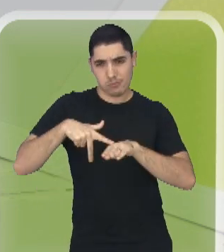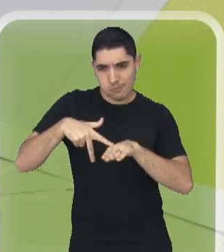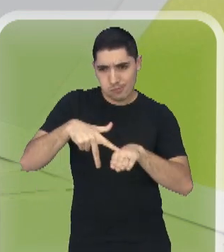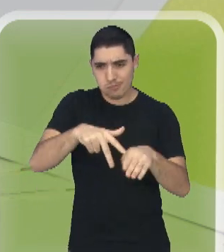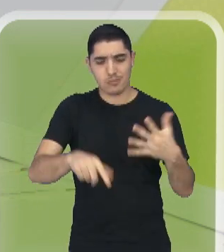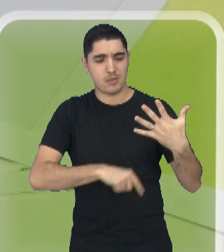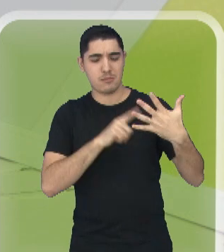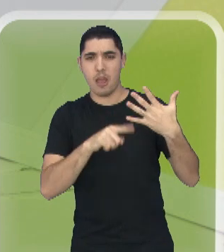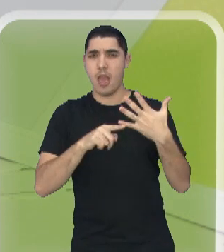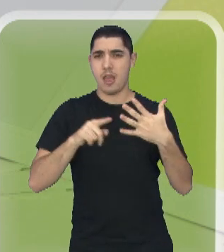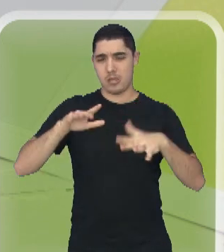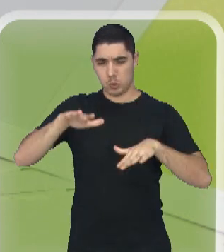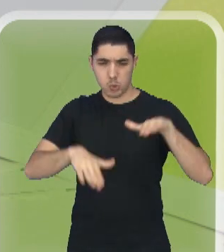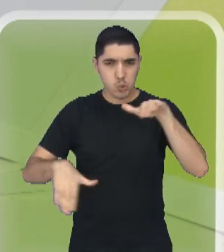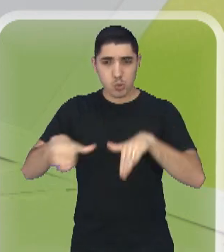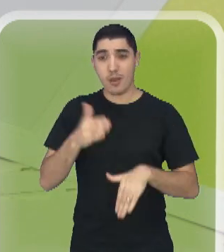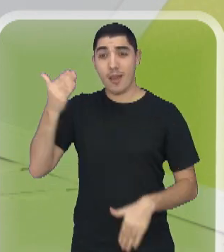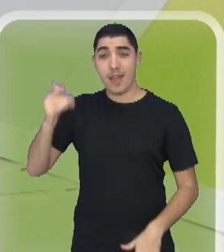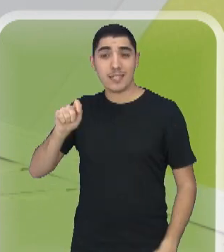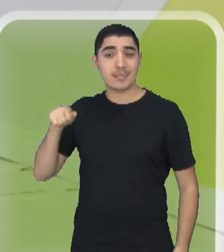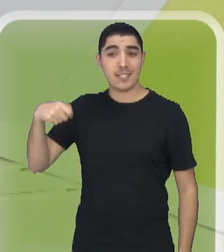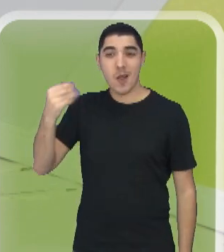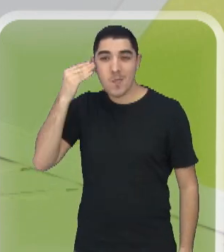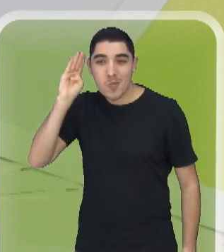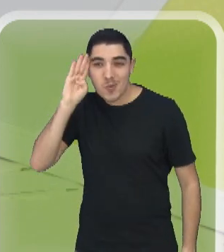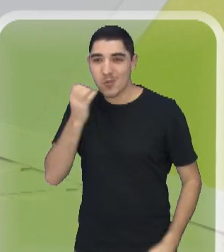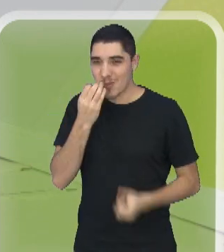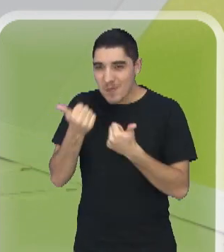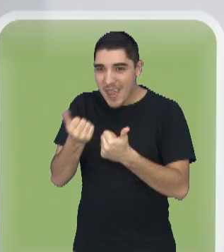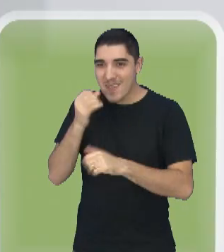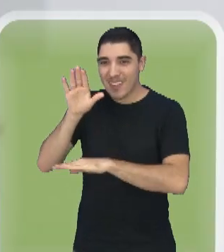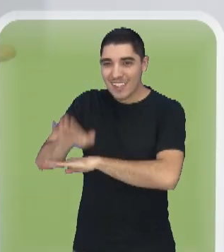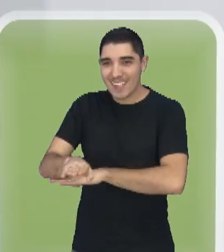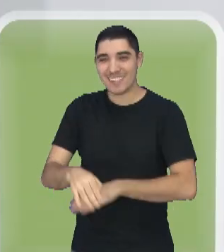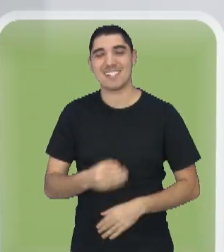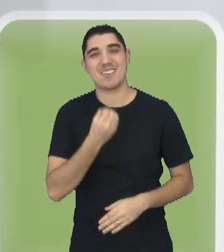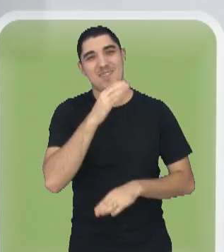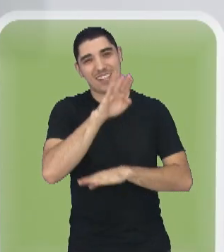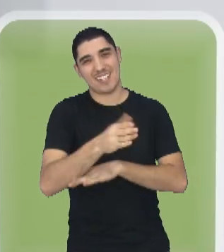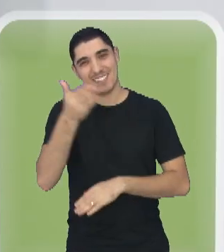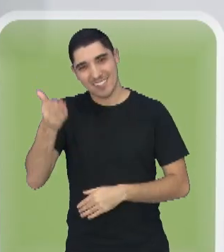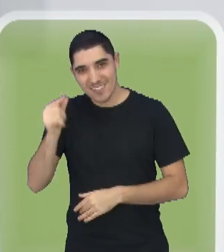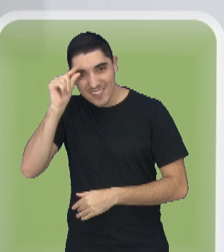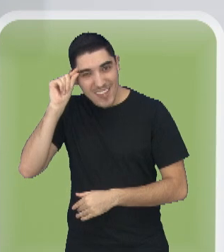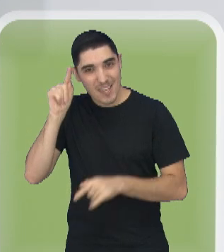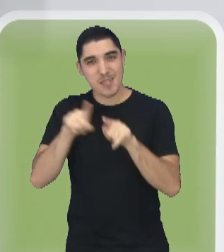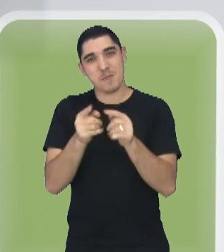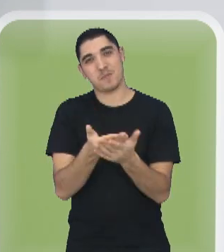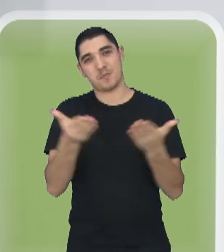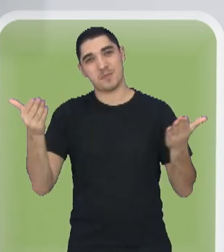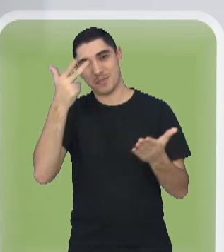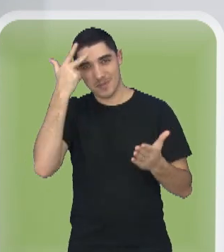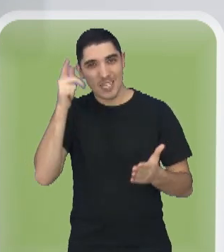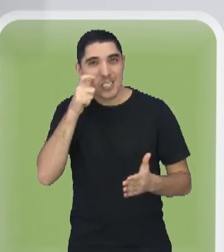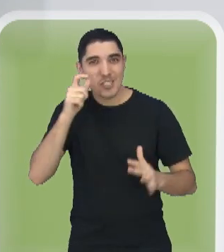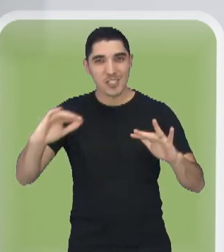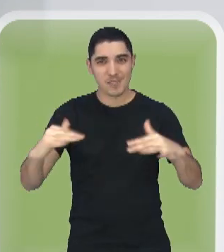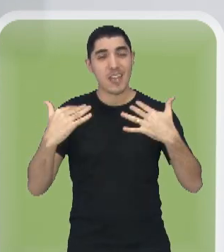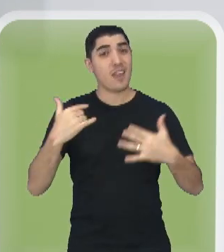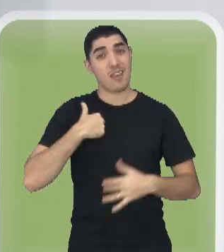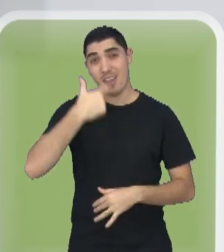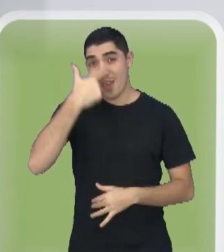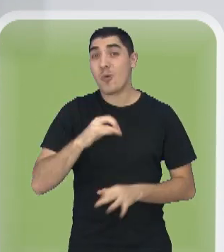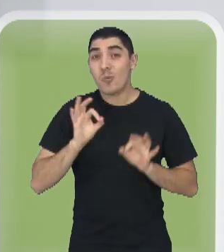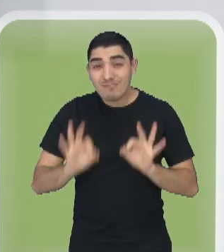também nadador, o nosso querido Bruno Castilho. Tudo bem, Bruno? Boa tarde. Boa tarde, Vieira. Boa tarde a você aí de casa. Se tem uma coisa que eu não sou nessa